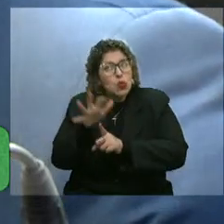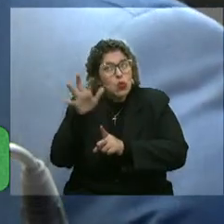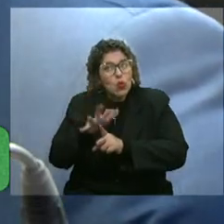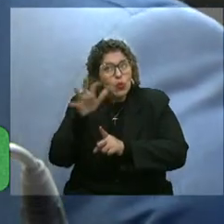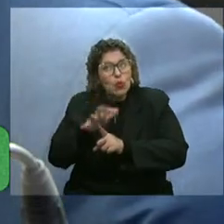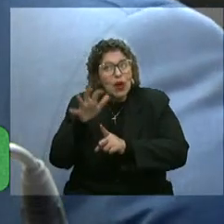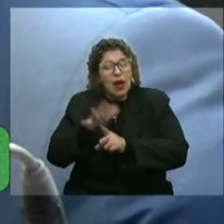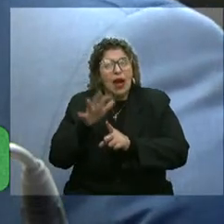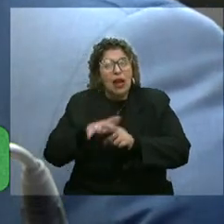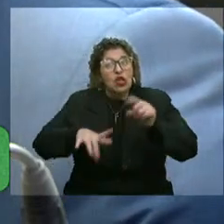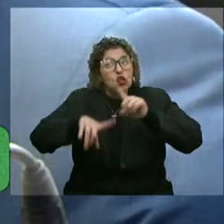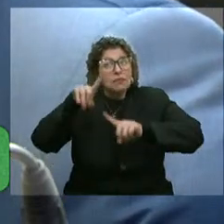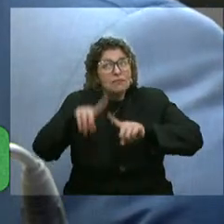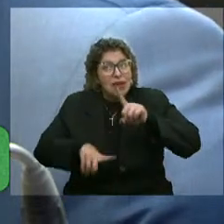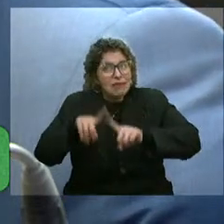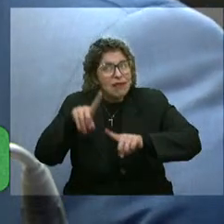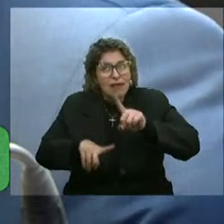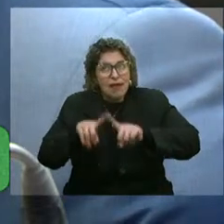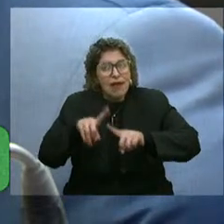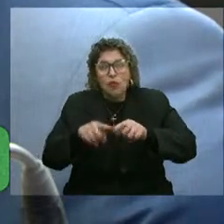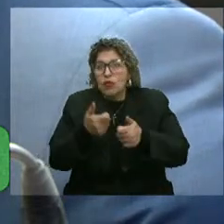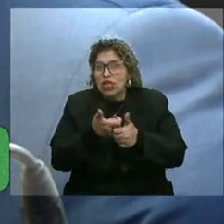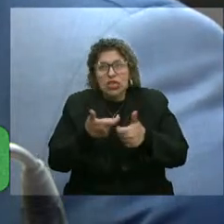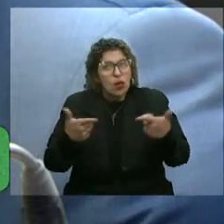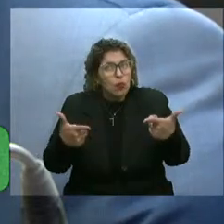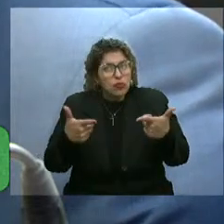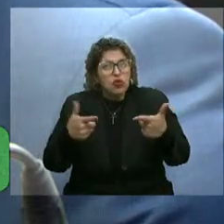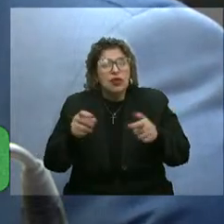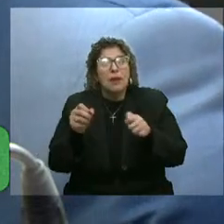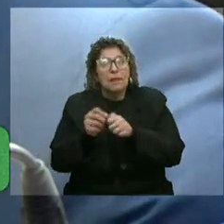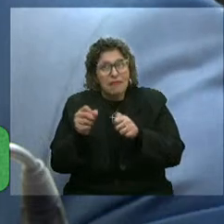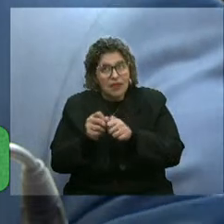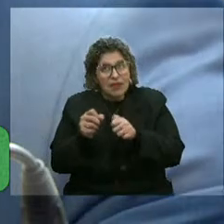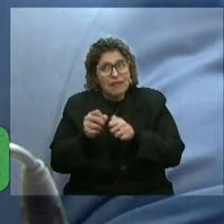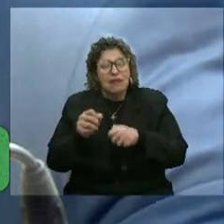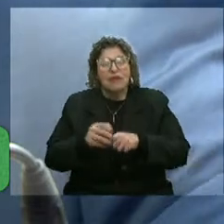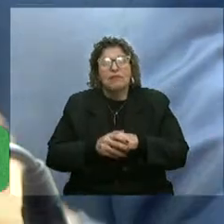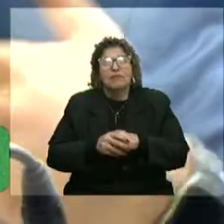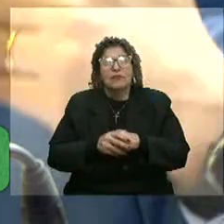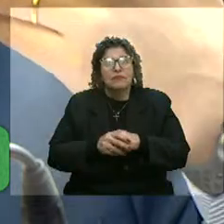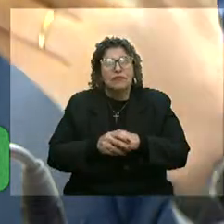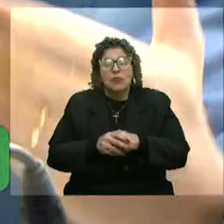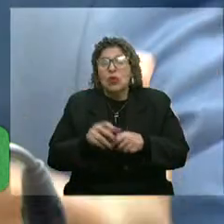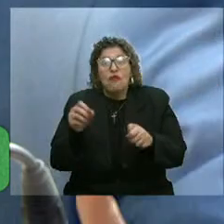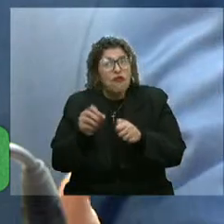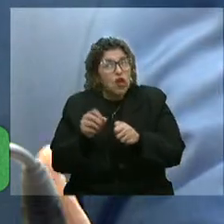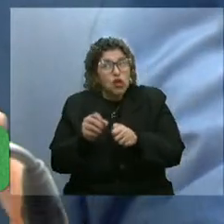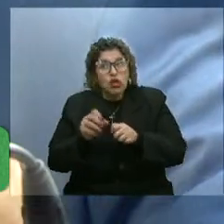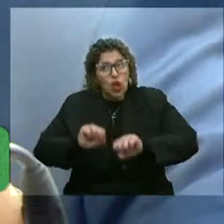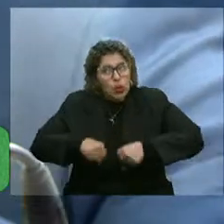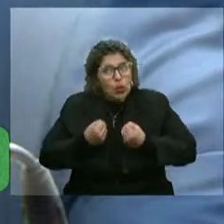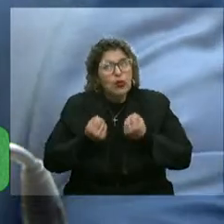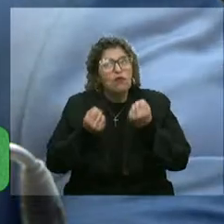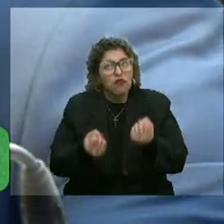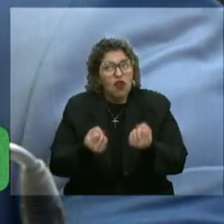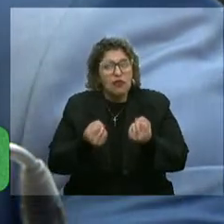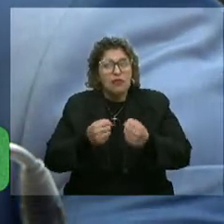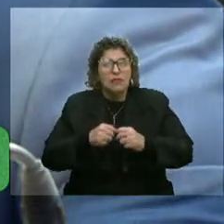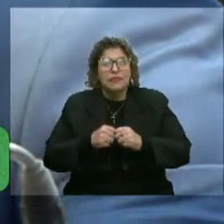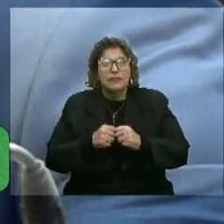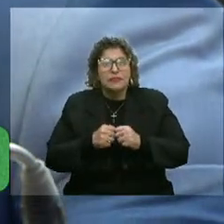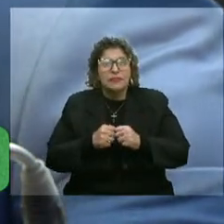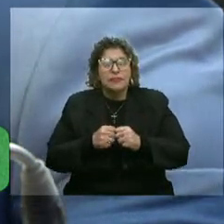no setor de insumos às redes hospitalares também acabou, não foi só pelo fato do esforço, não